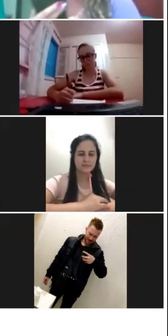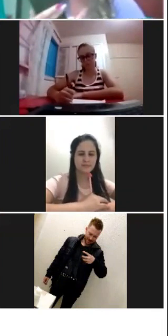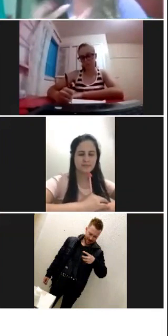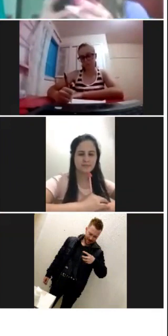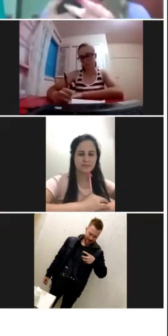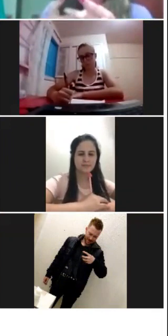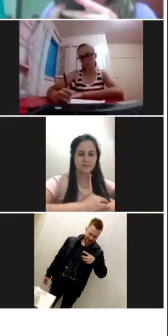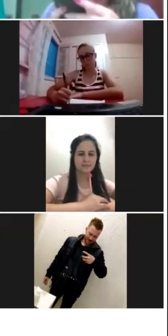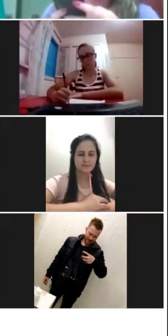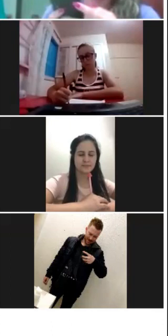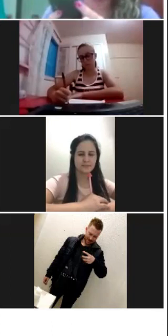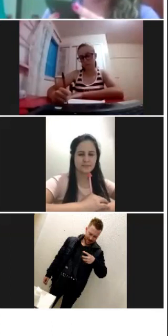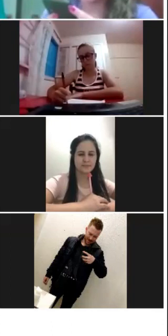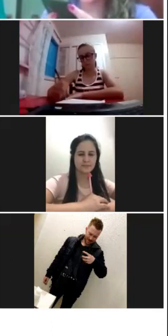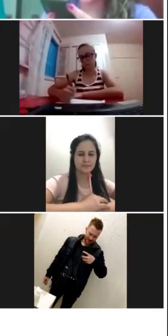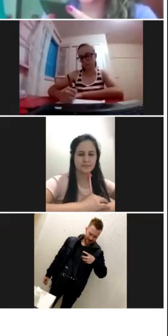fitas descontínua.